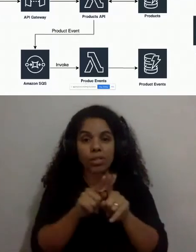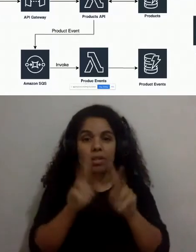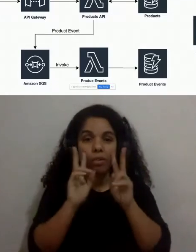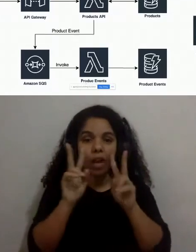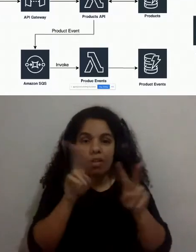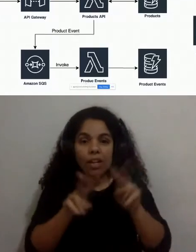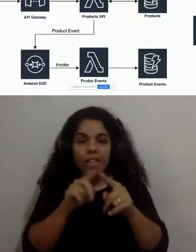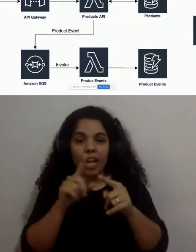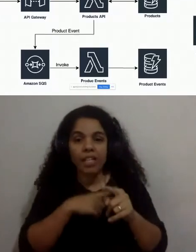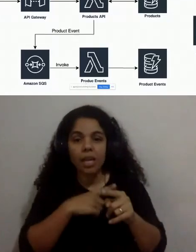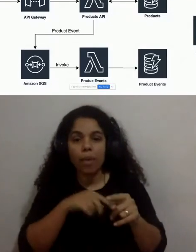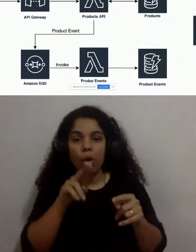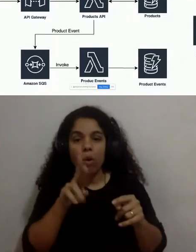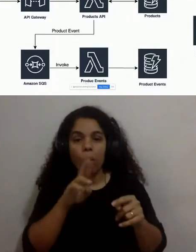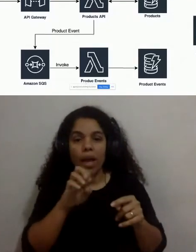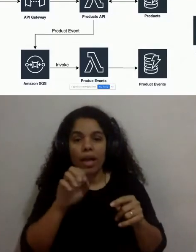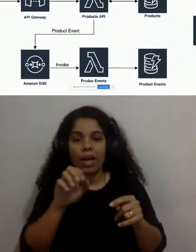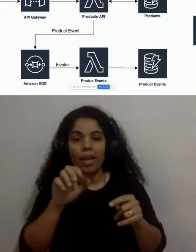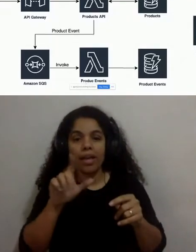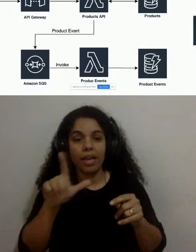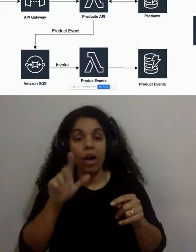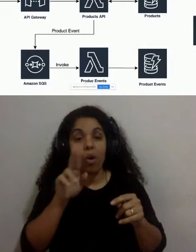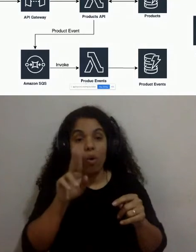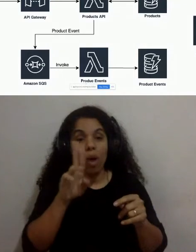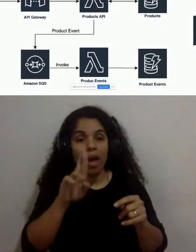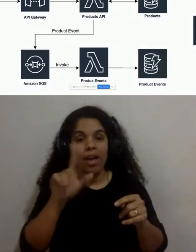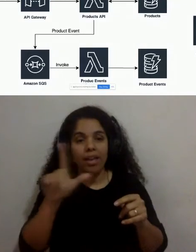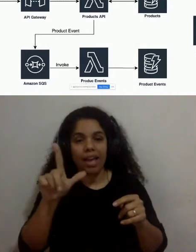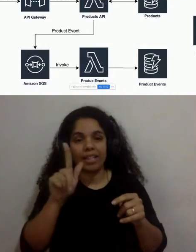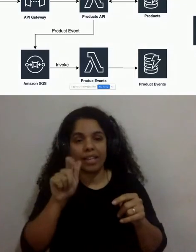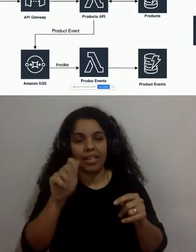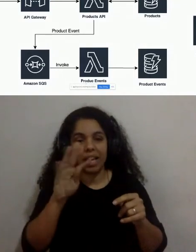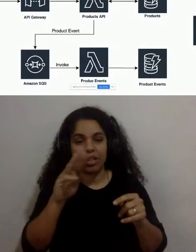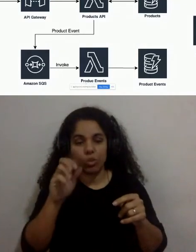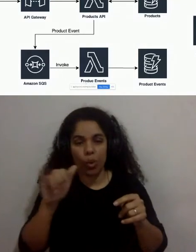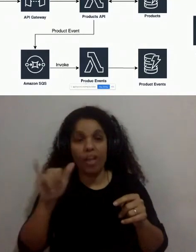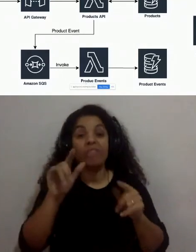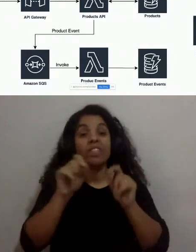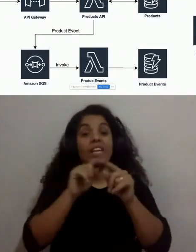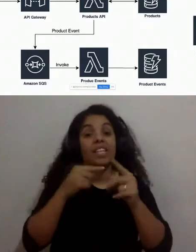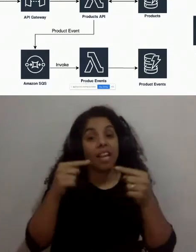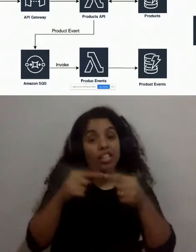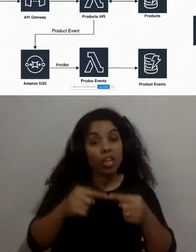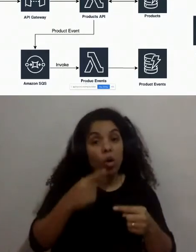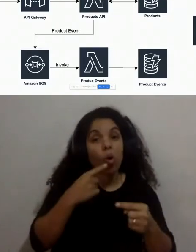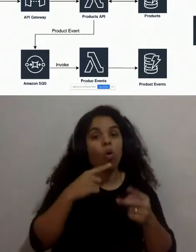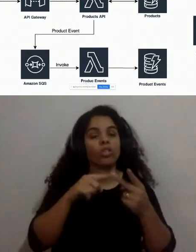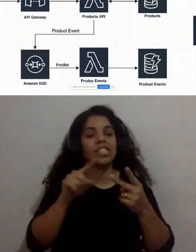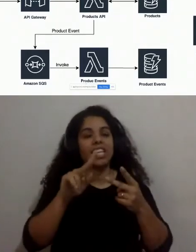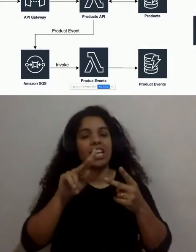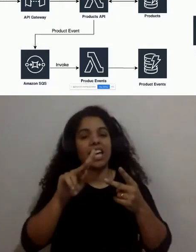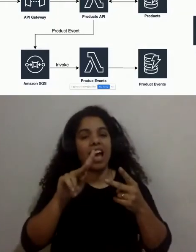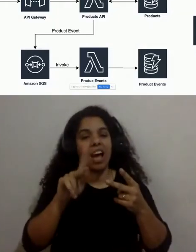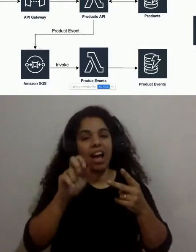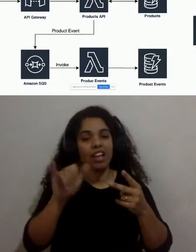verificar para mim se a minha URL está ok, se os métodos estão de acordo e se a chave que eu passei lá